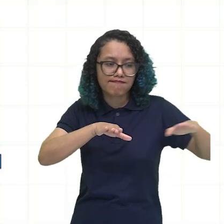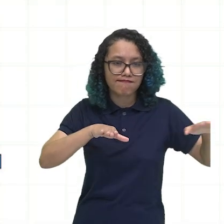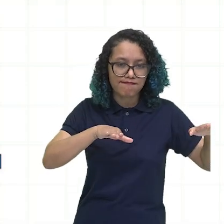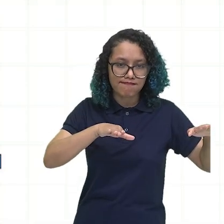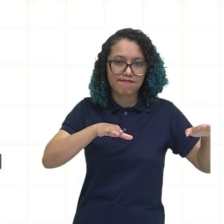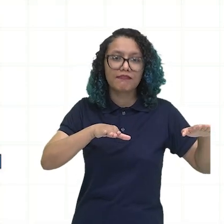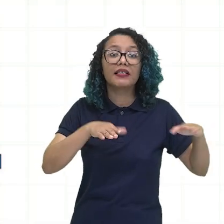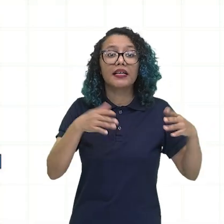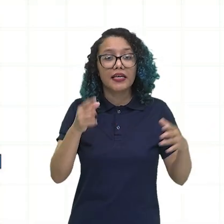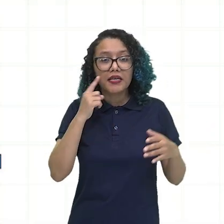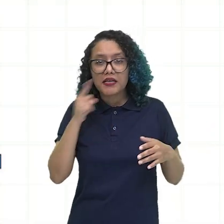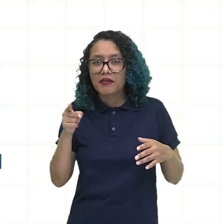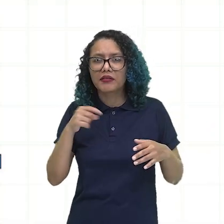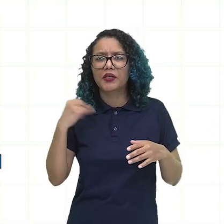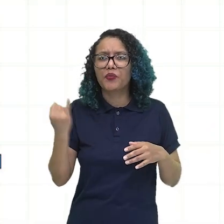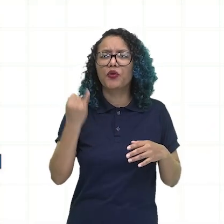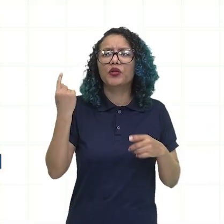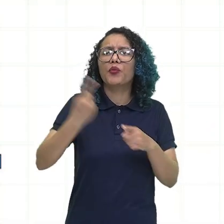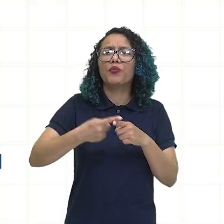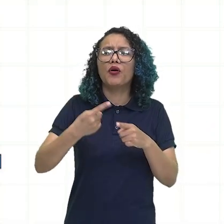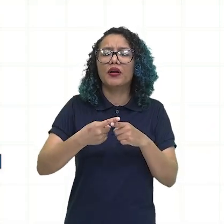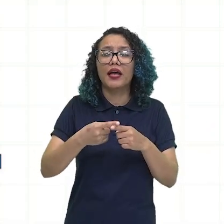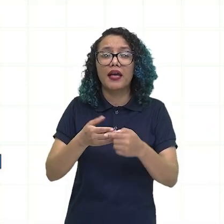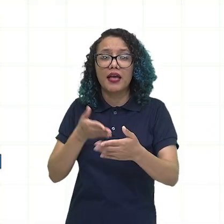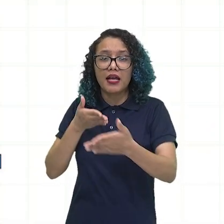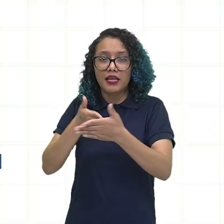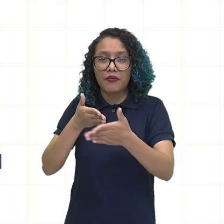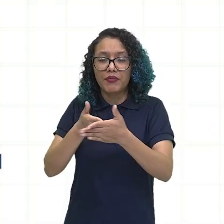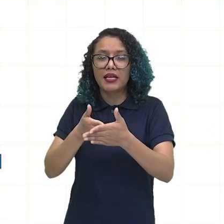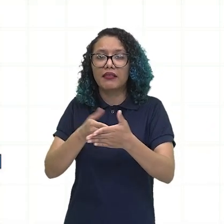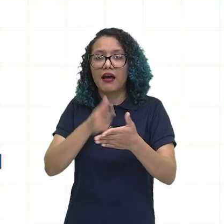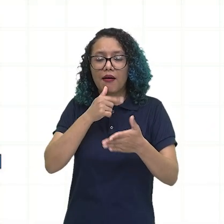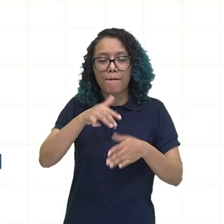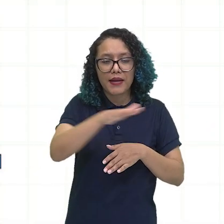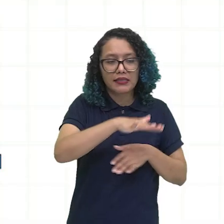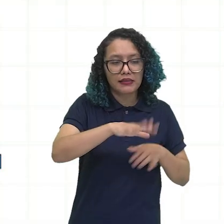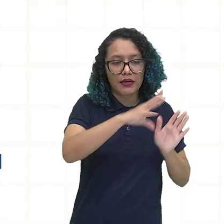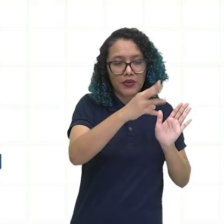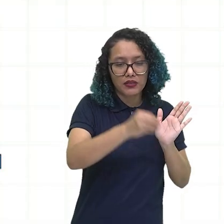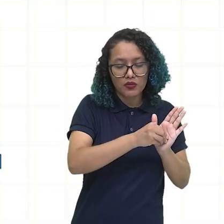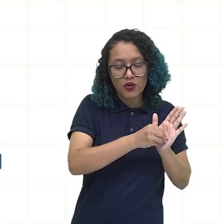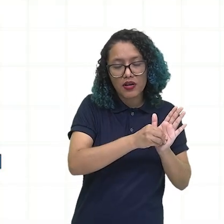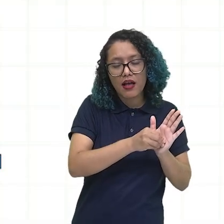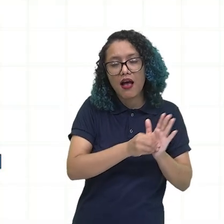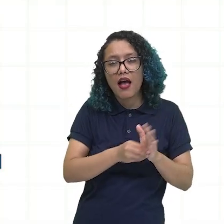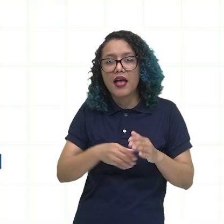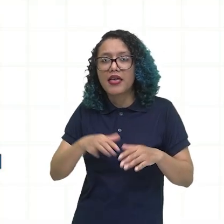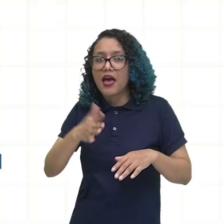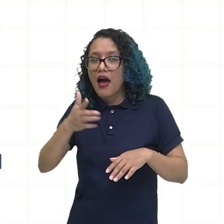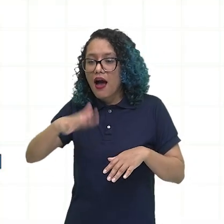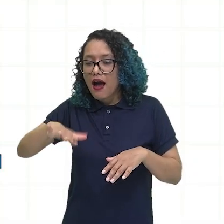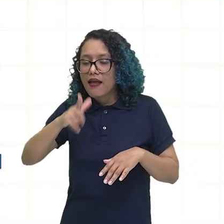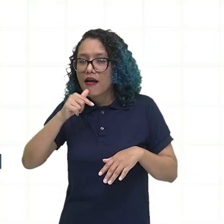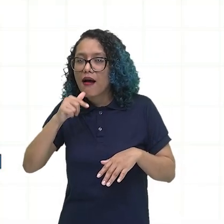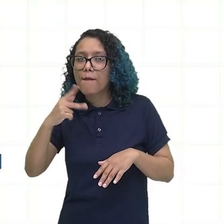né, separando a bacia amazônica da bacia platina, por exemplo,